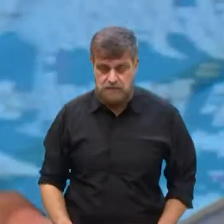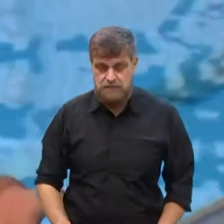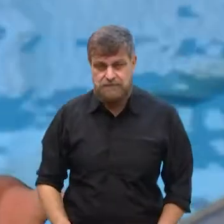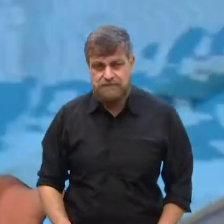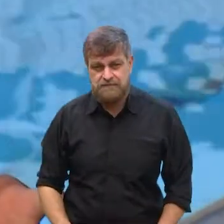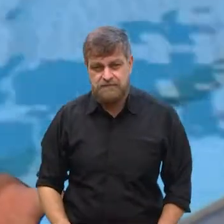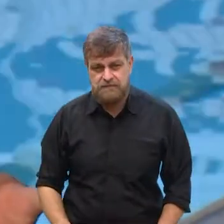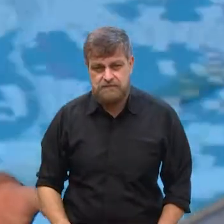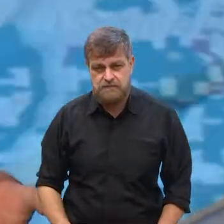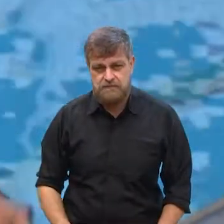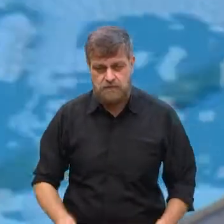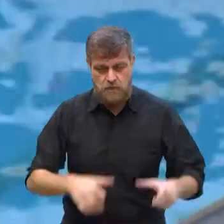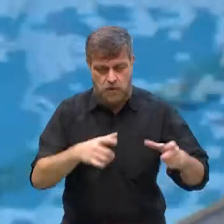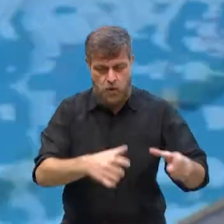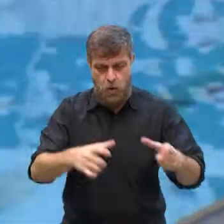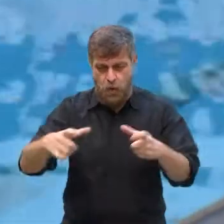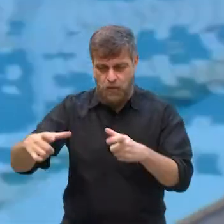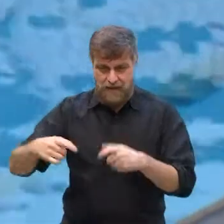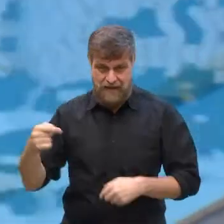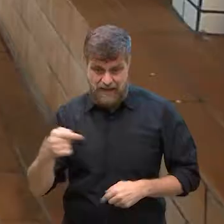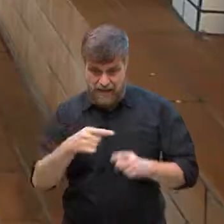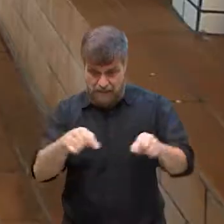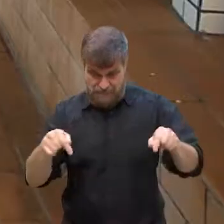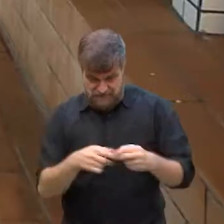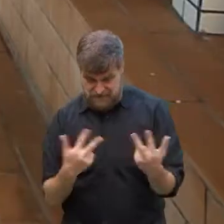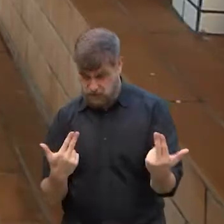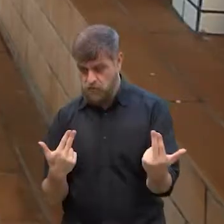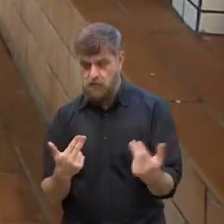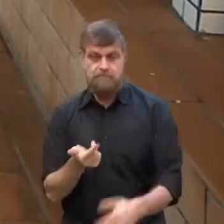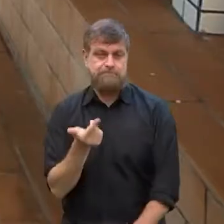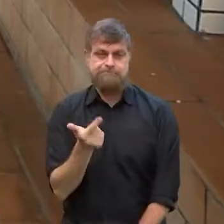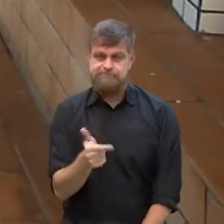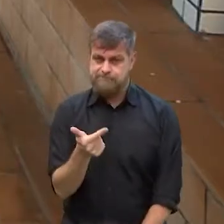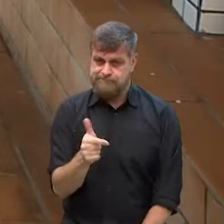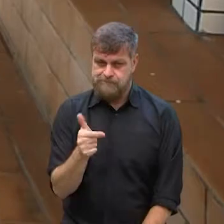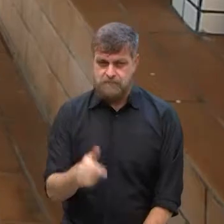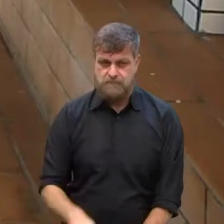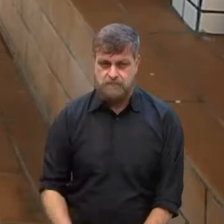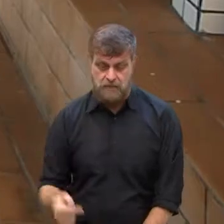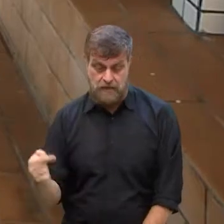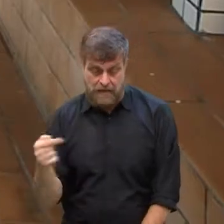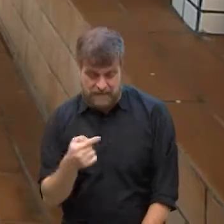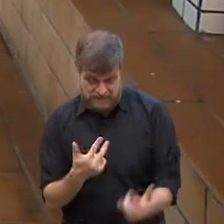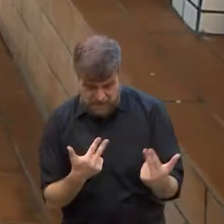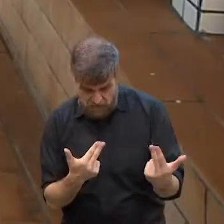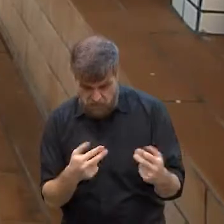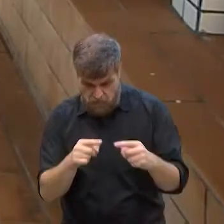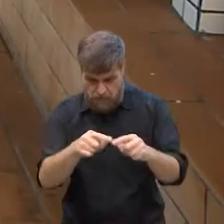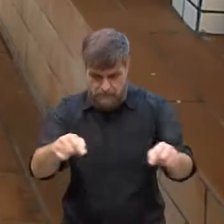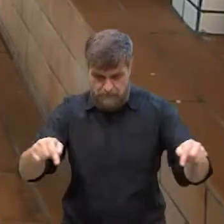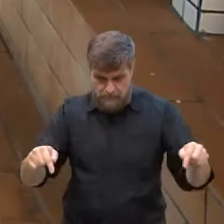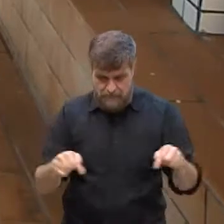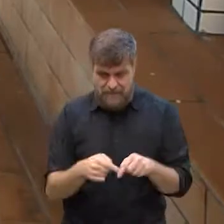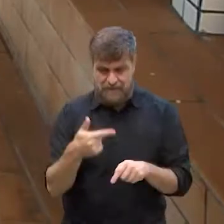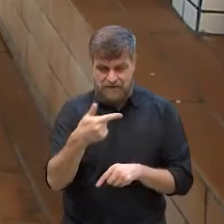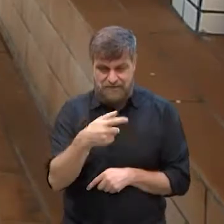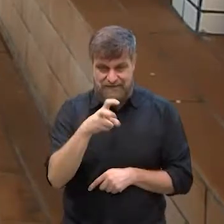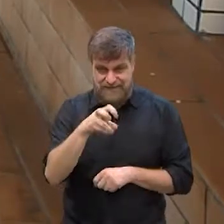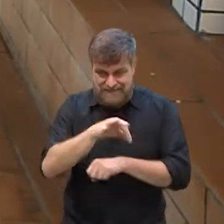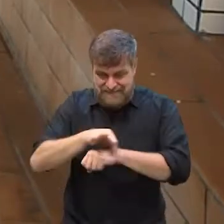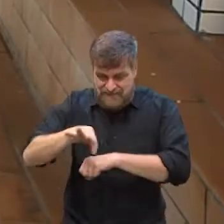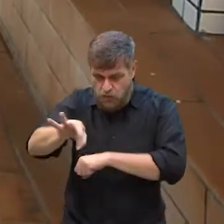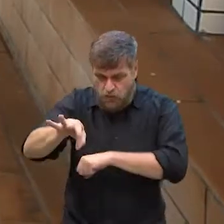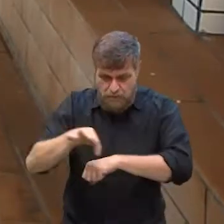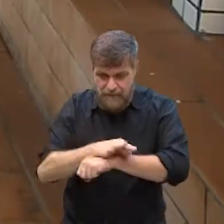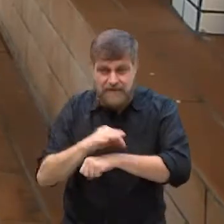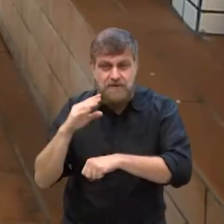Nem todo lugar existe uma piscina como essa aqui. E quando eu digo como essa aqui, ela é de 25 metros, aquecida. Então,